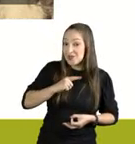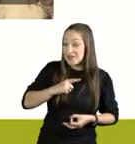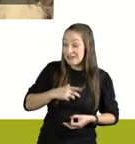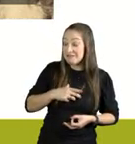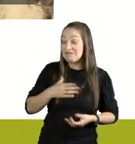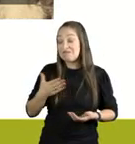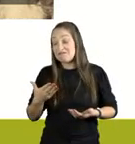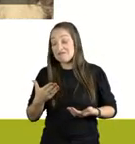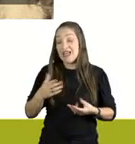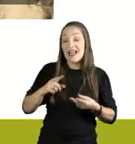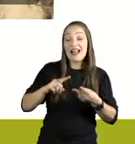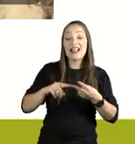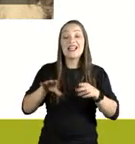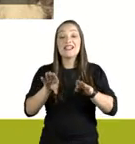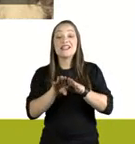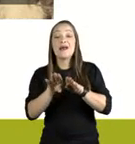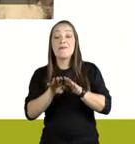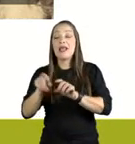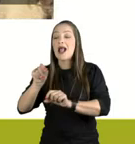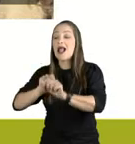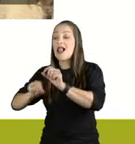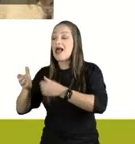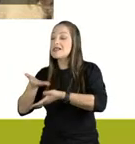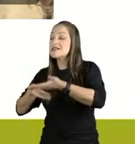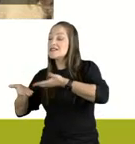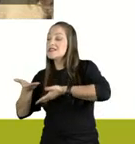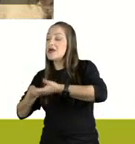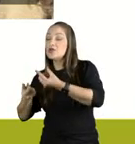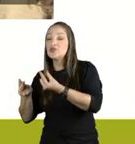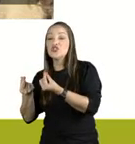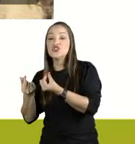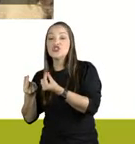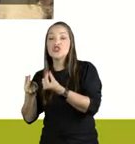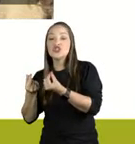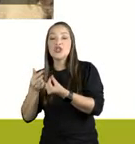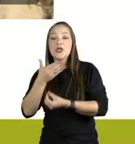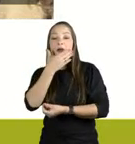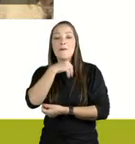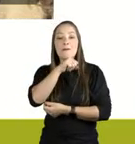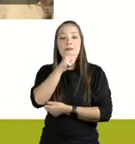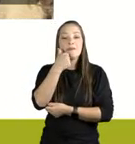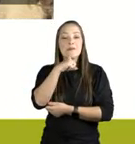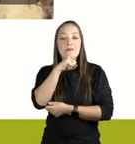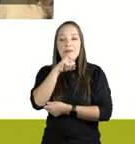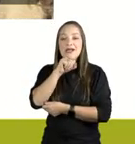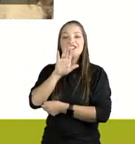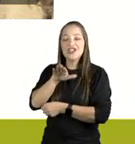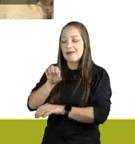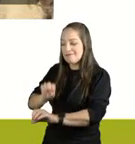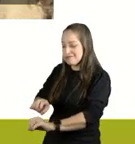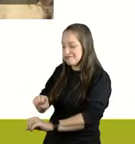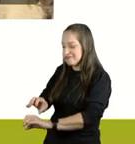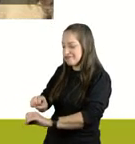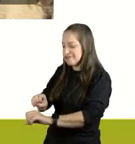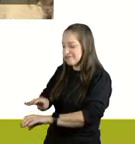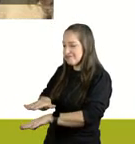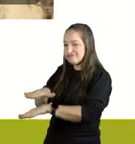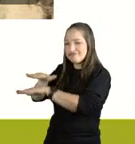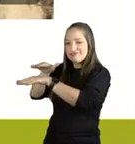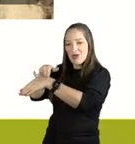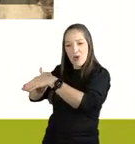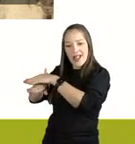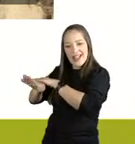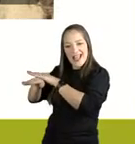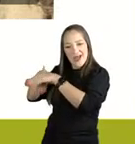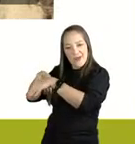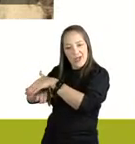também uma relação com dinheiro que os pais já foram ensinando a pessoa a juntar e que já foram acumulando desde